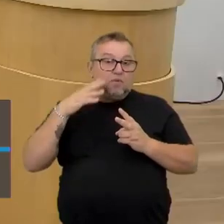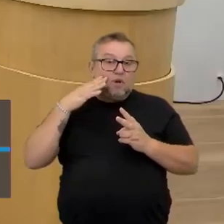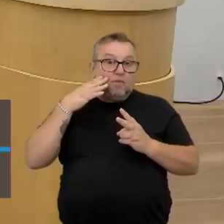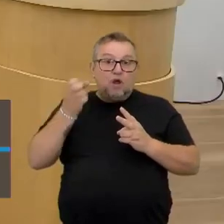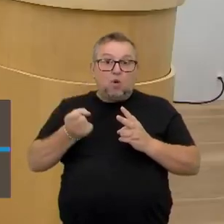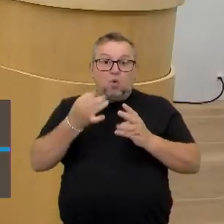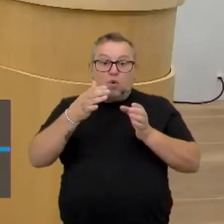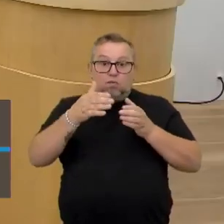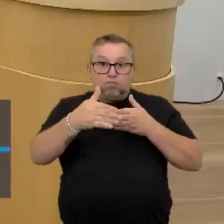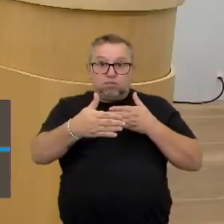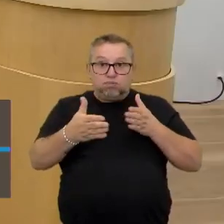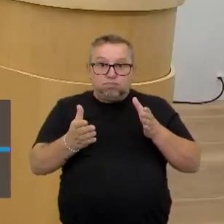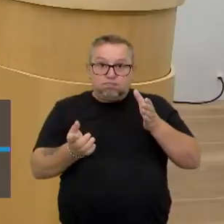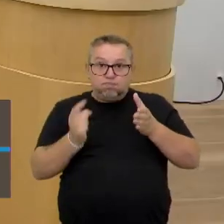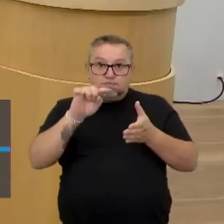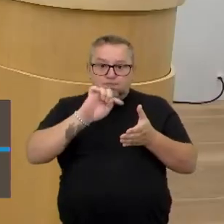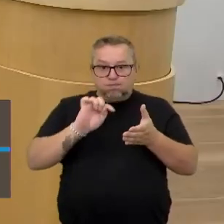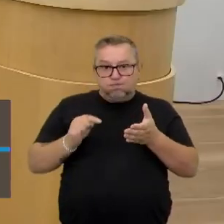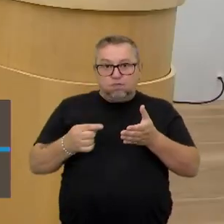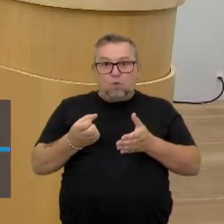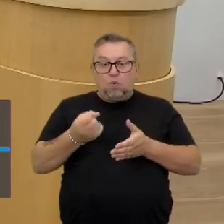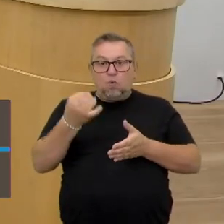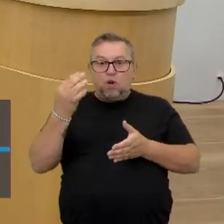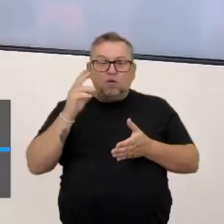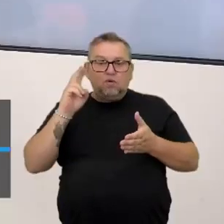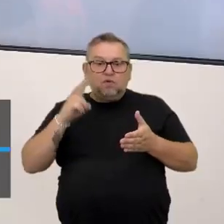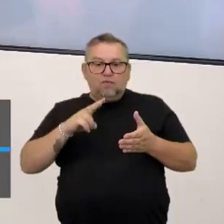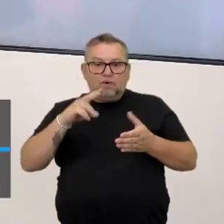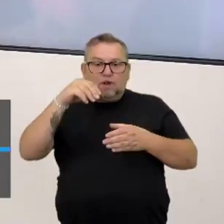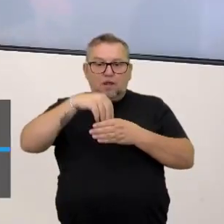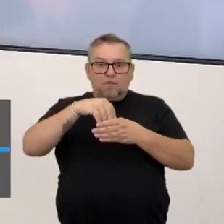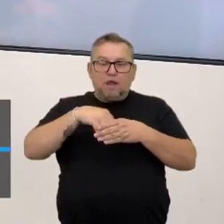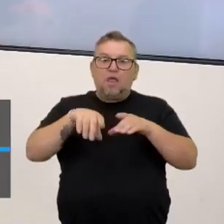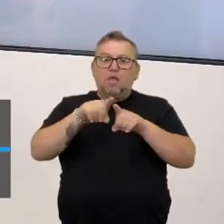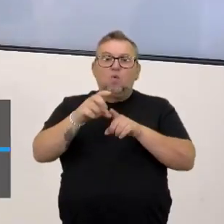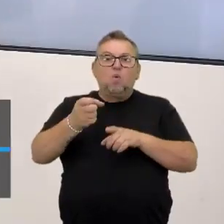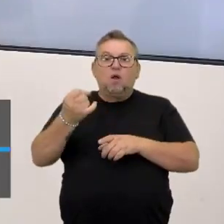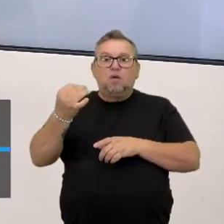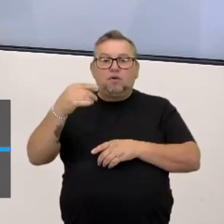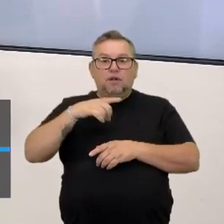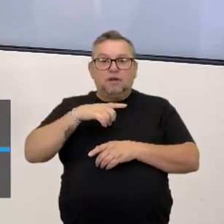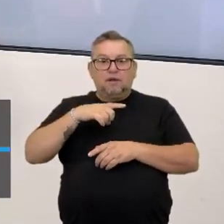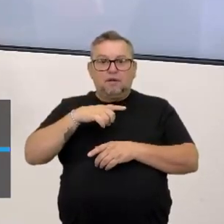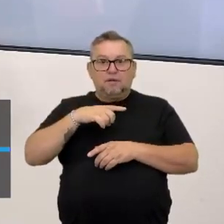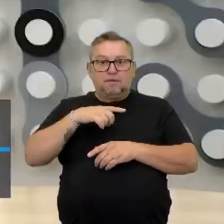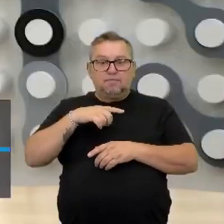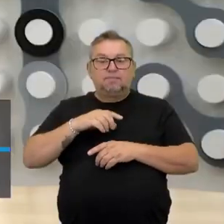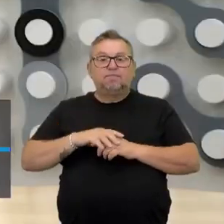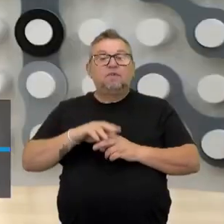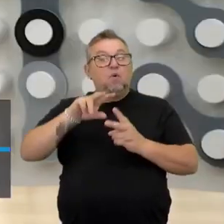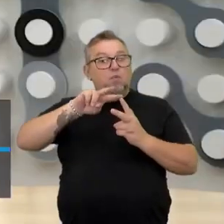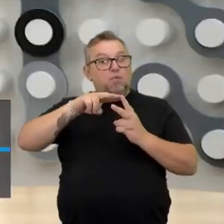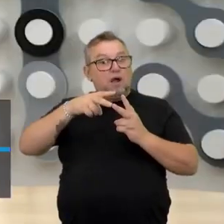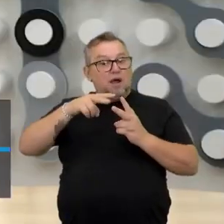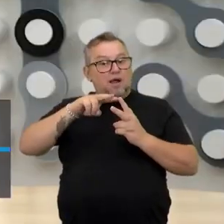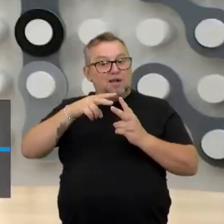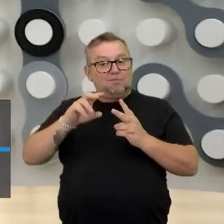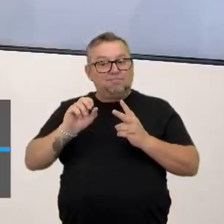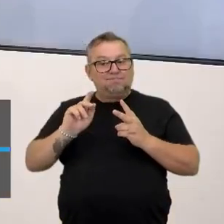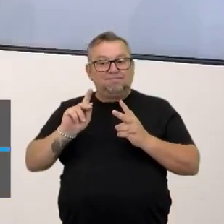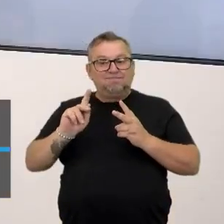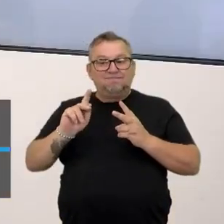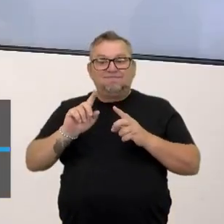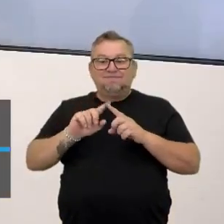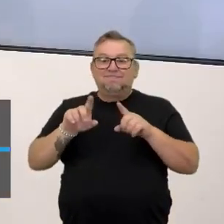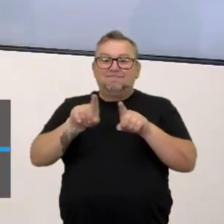tem, né? Avaliar esse campo amostral, ver dentro desse campo amostral quantos são pares no caso. Tá certo? Sim. Então